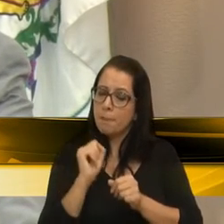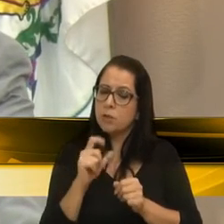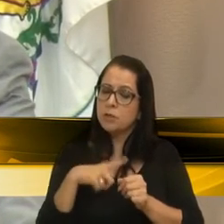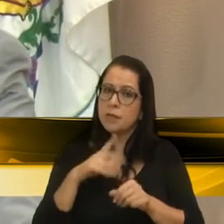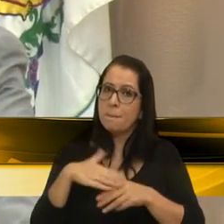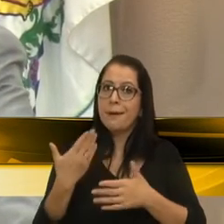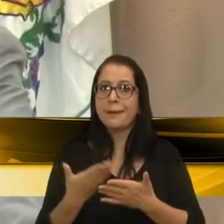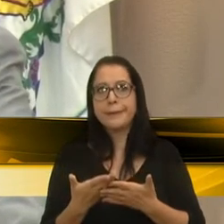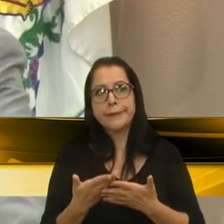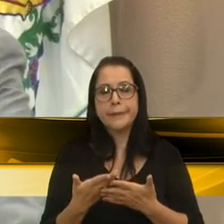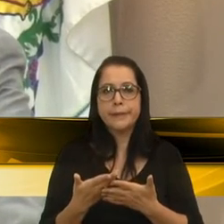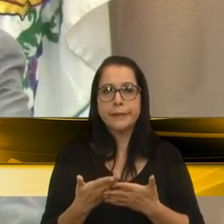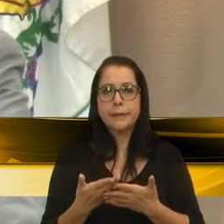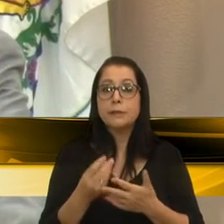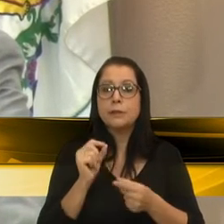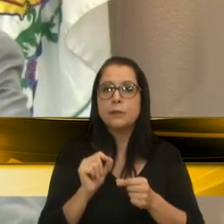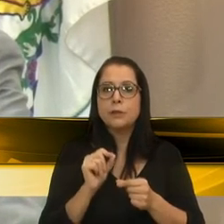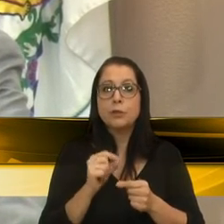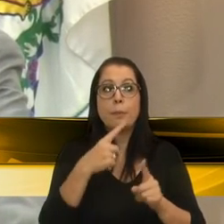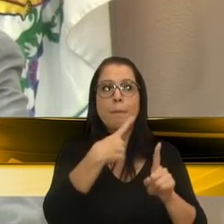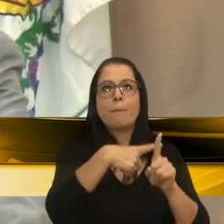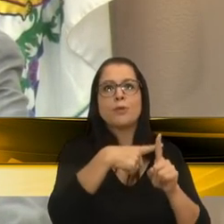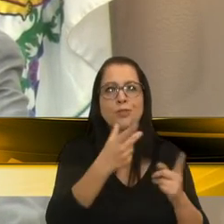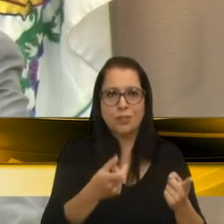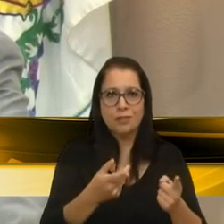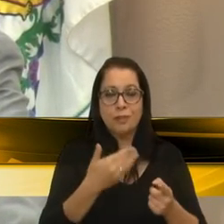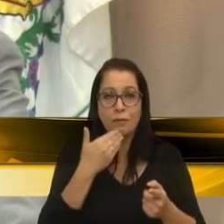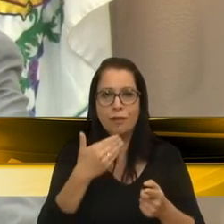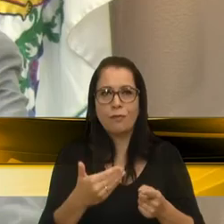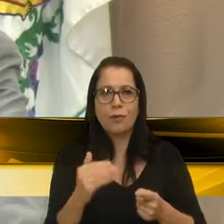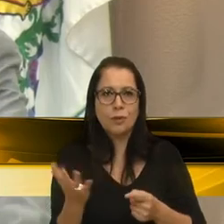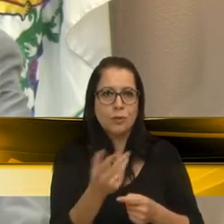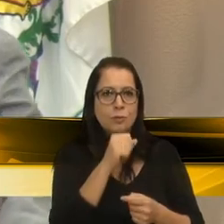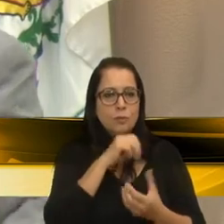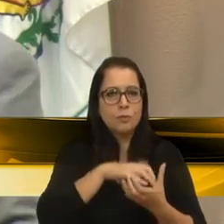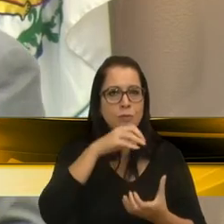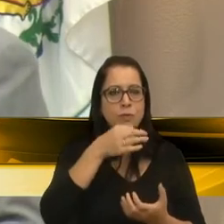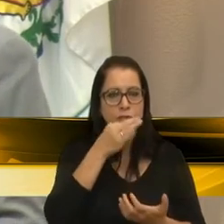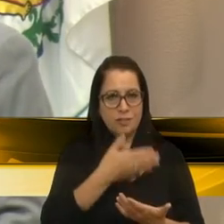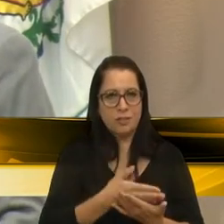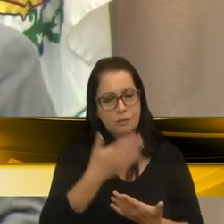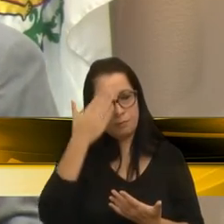mais essa situação positiva em favor dos nossos idosos em Caxias do Sul.